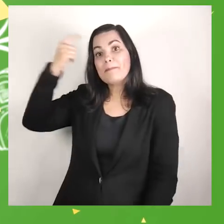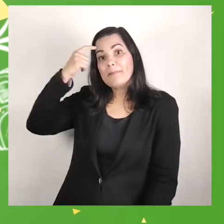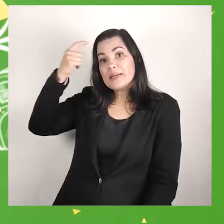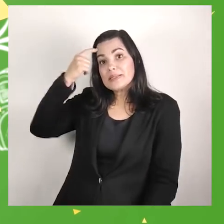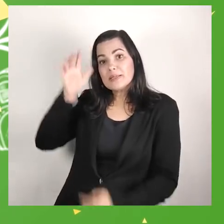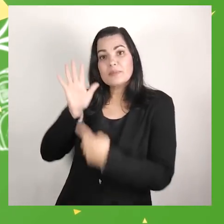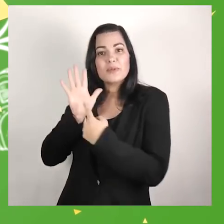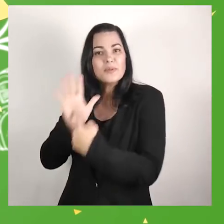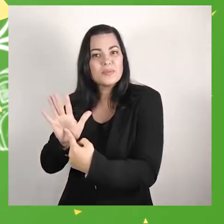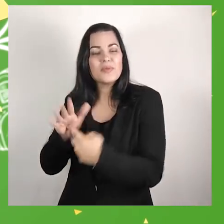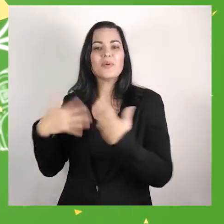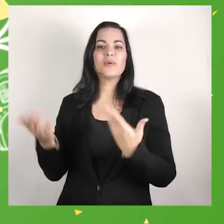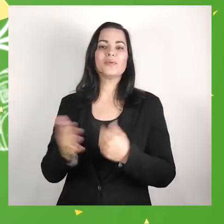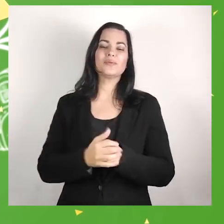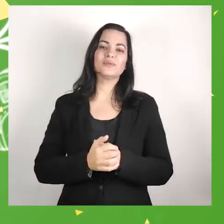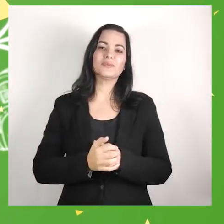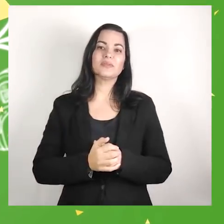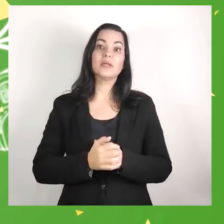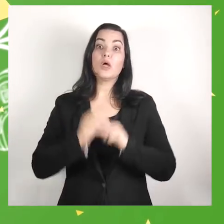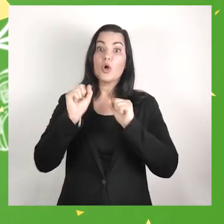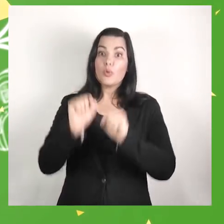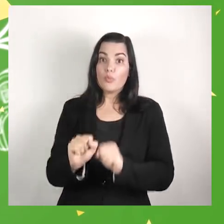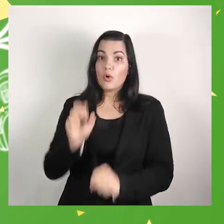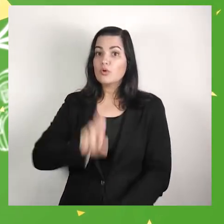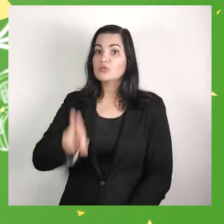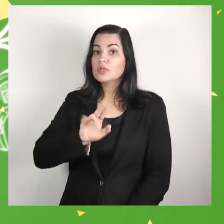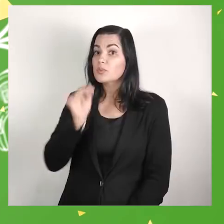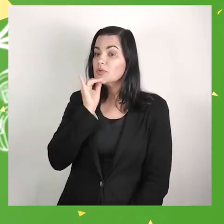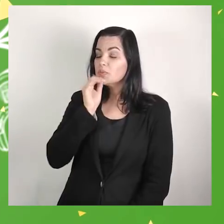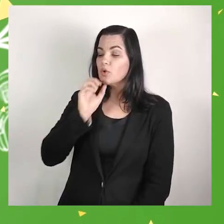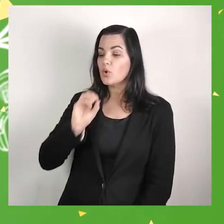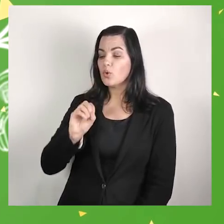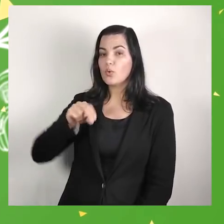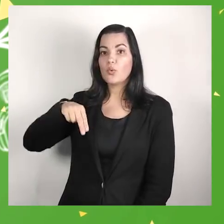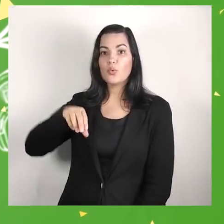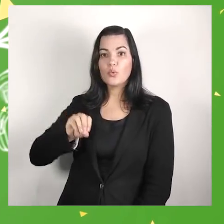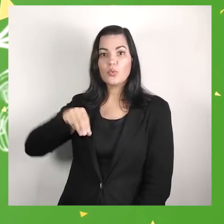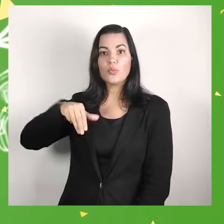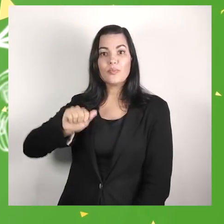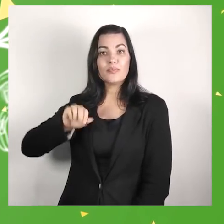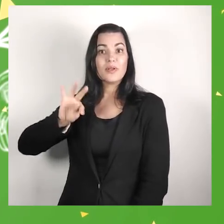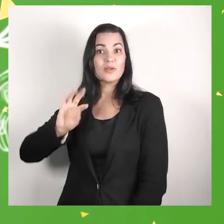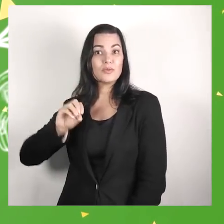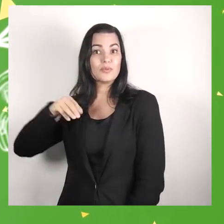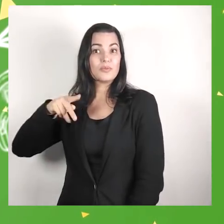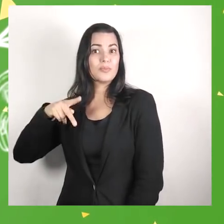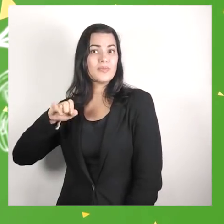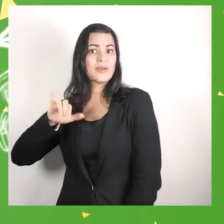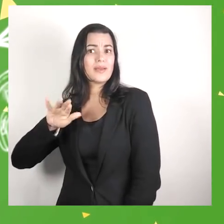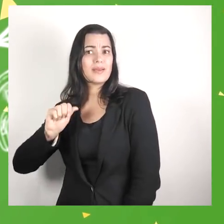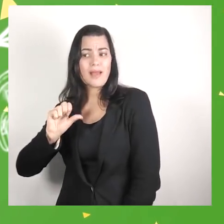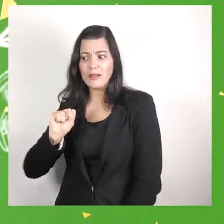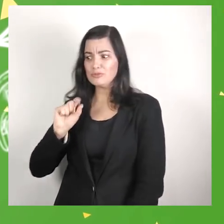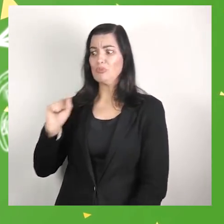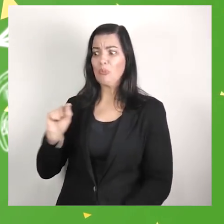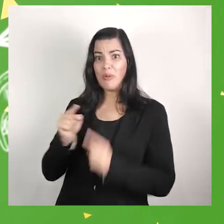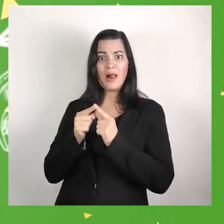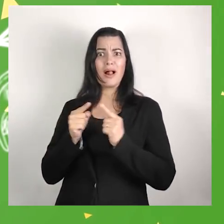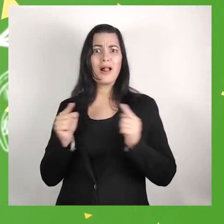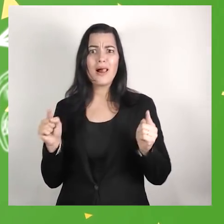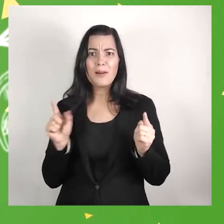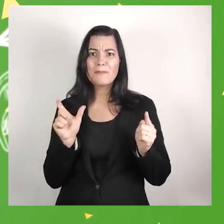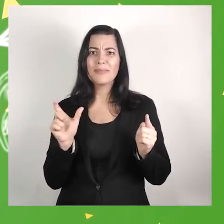mostrar. Podemos também fazer o uso de onomatopeias. Olha só que